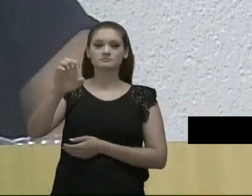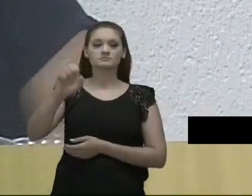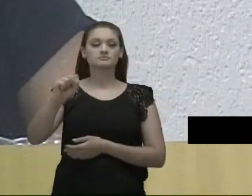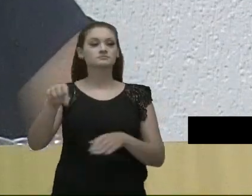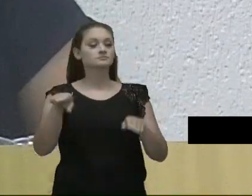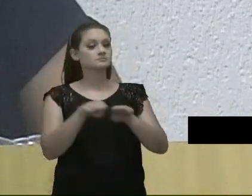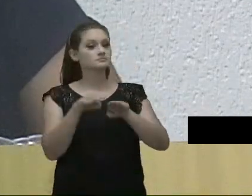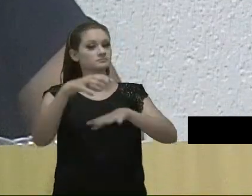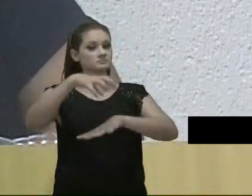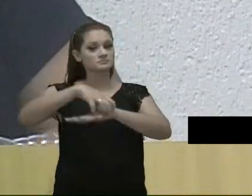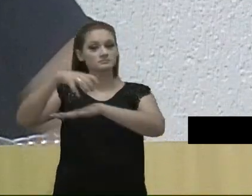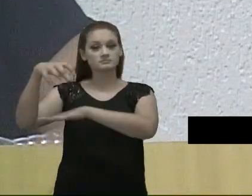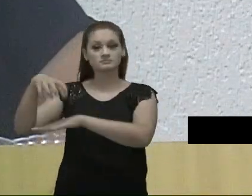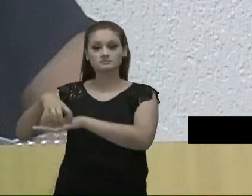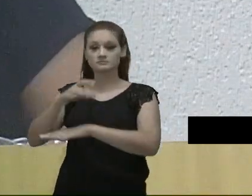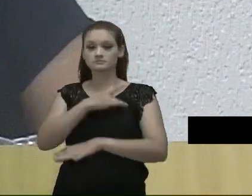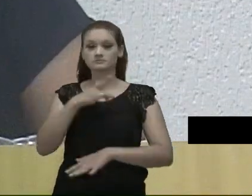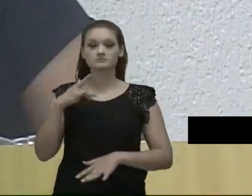Chavantes.